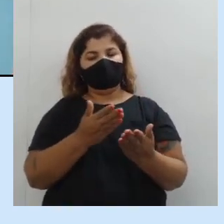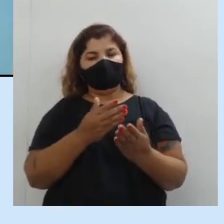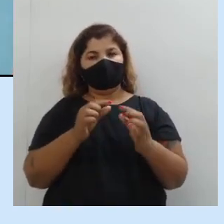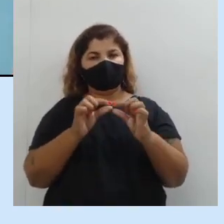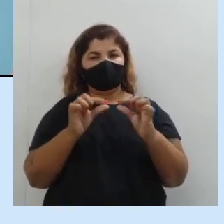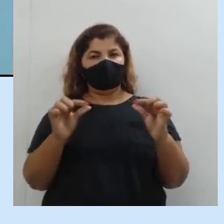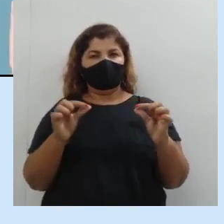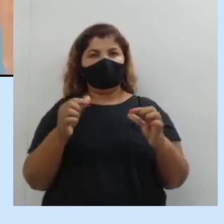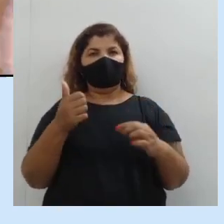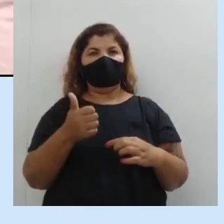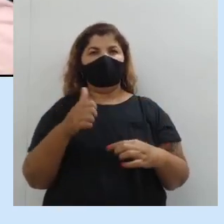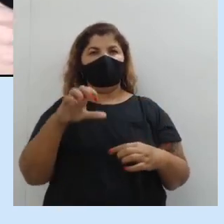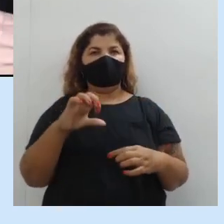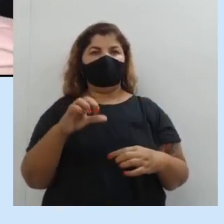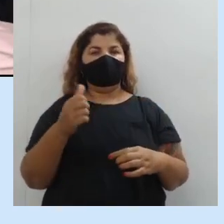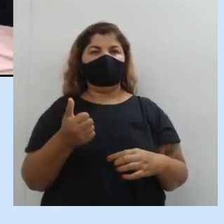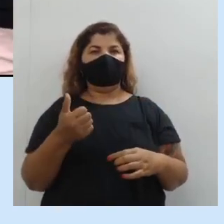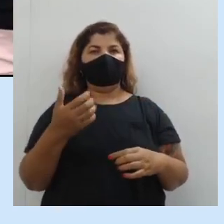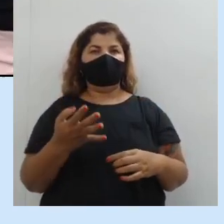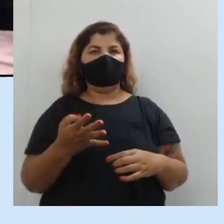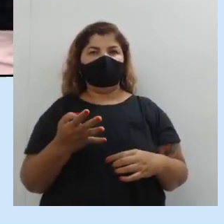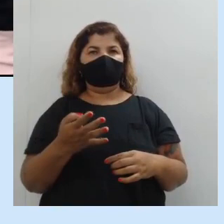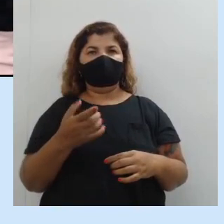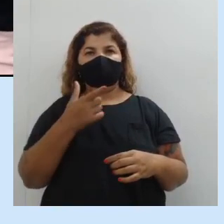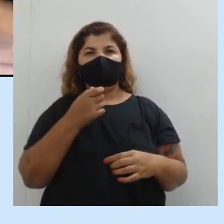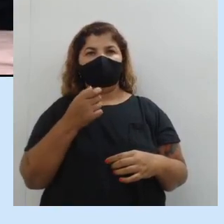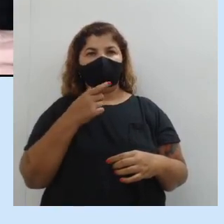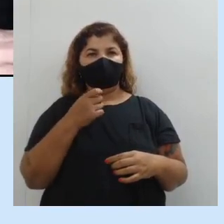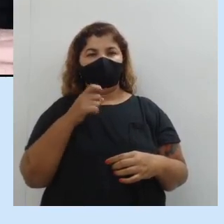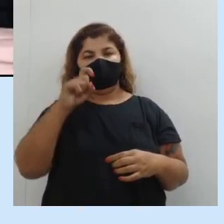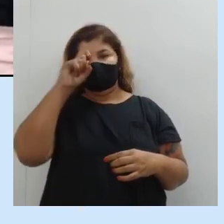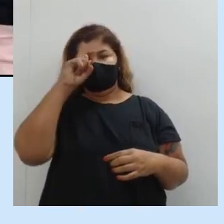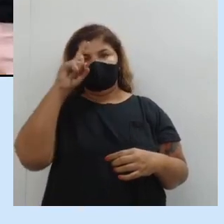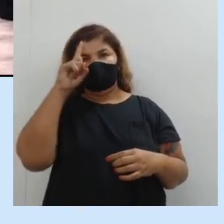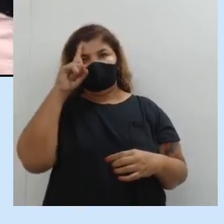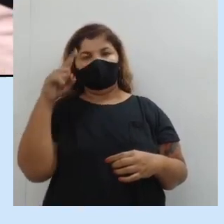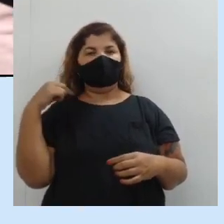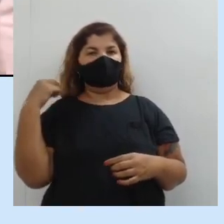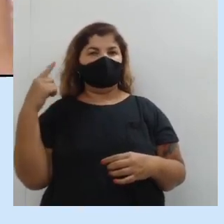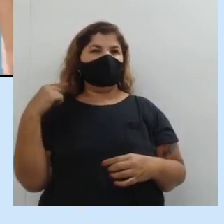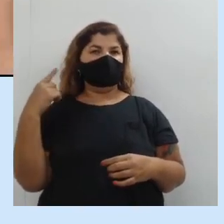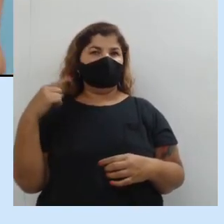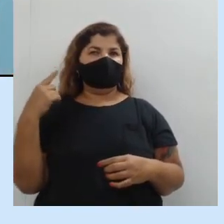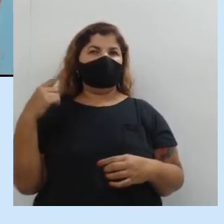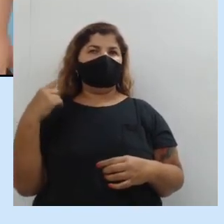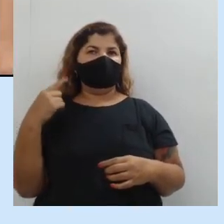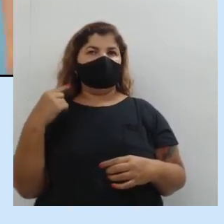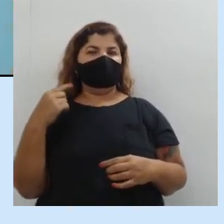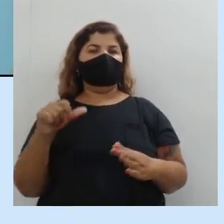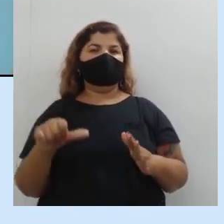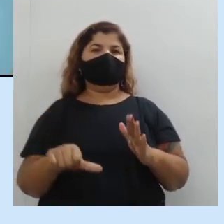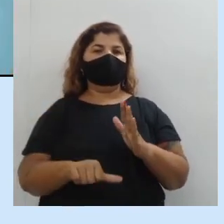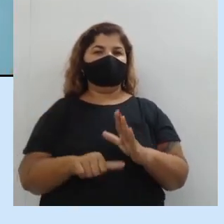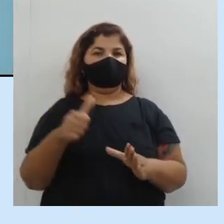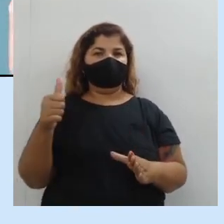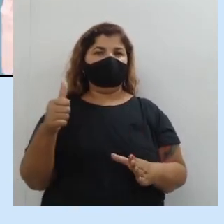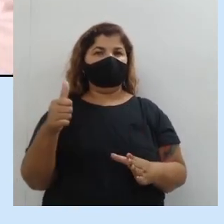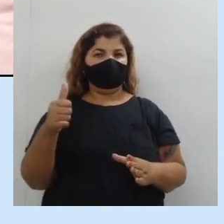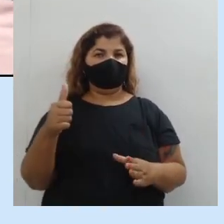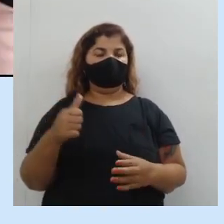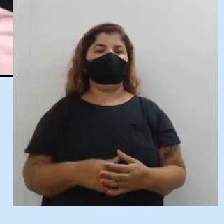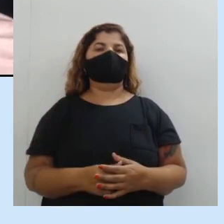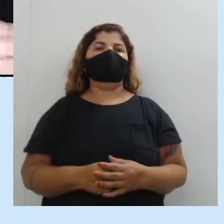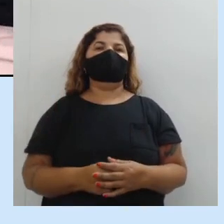Em 1914, Lima Barreto foi internado em um hospício psiquiátrico pela